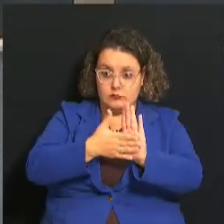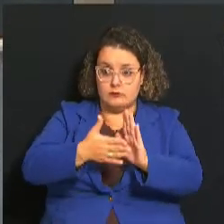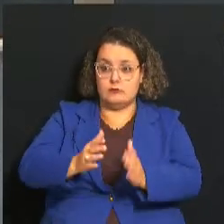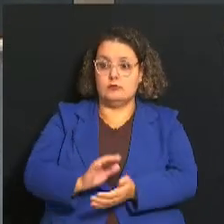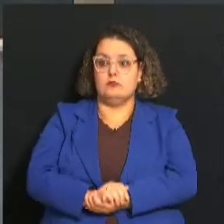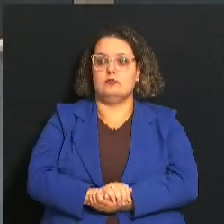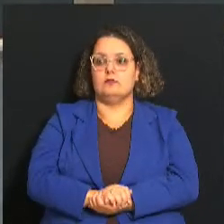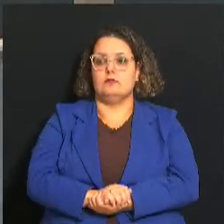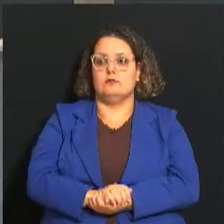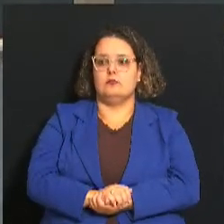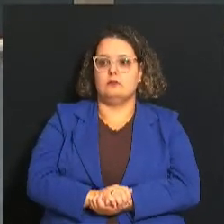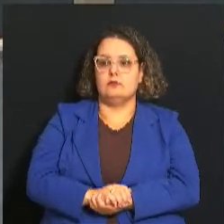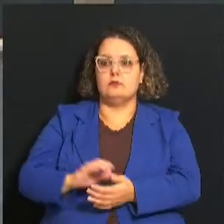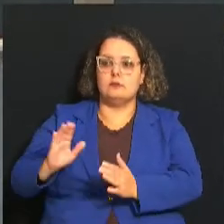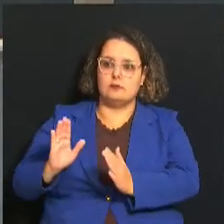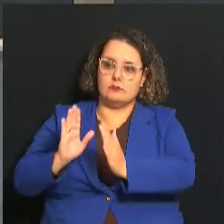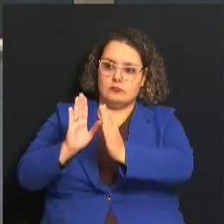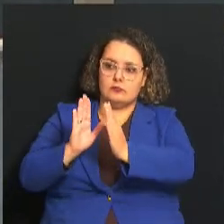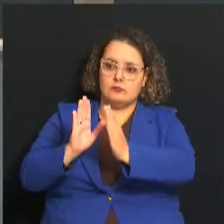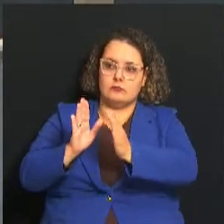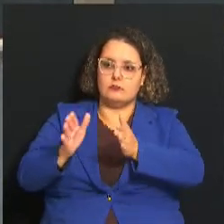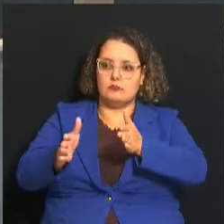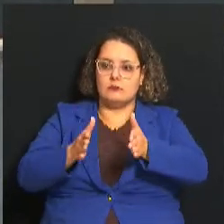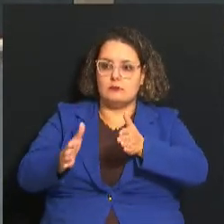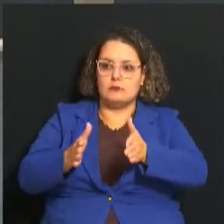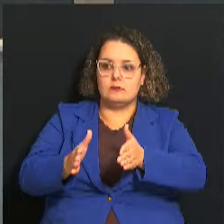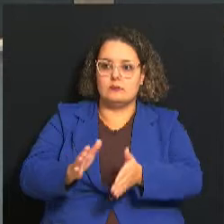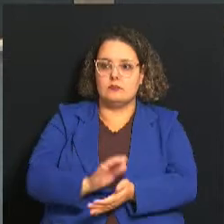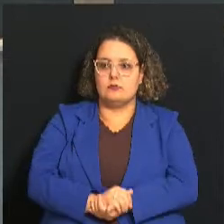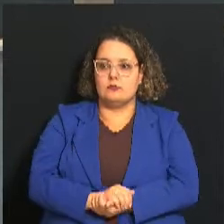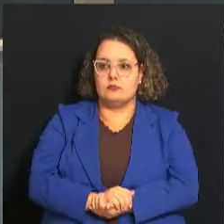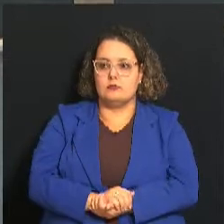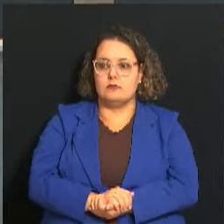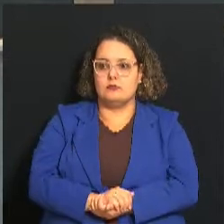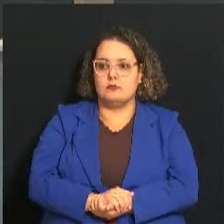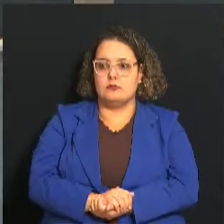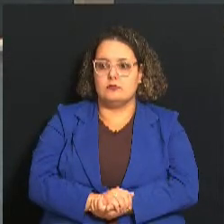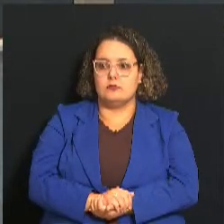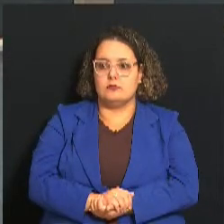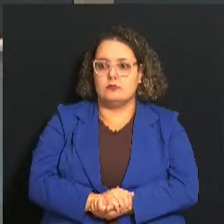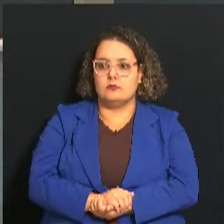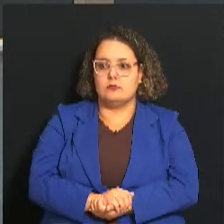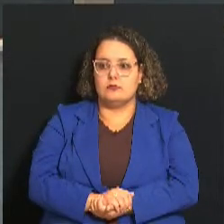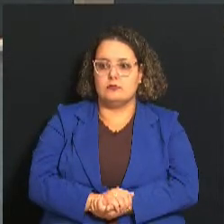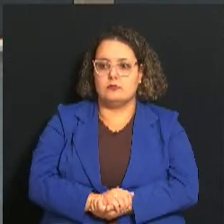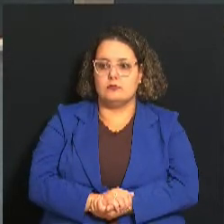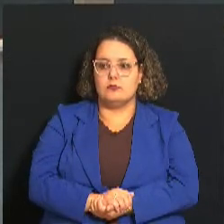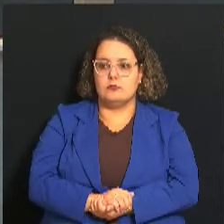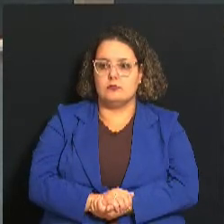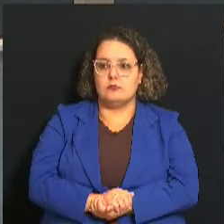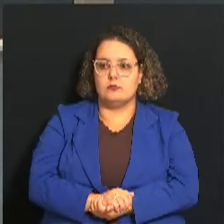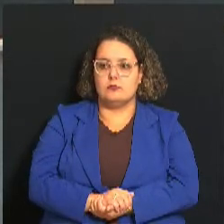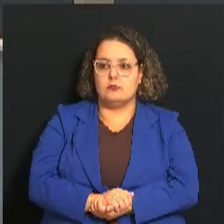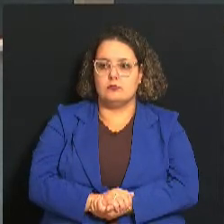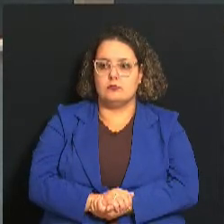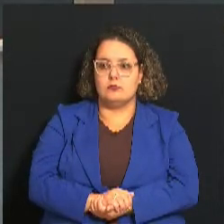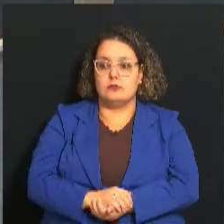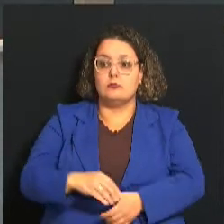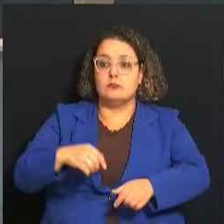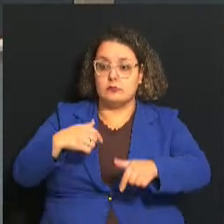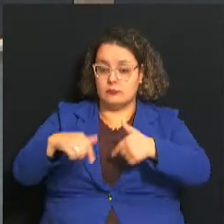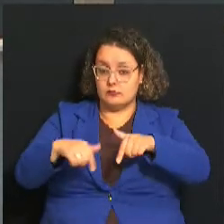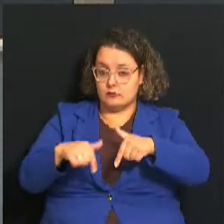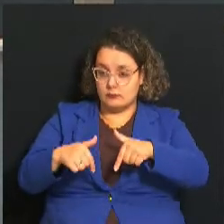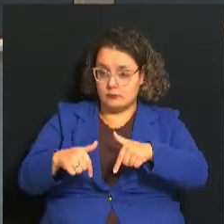que essa frente parlamentar ela trabalhasse unha e carne, como ela trata